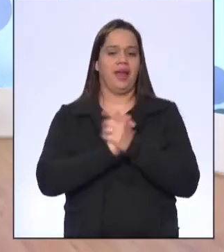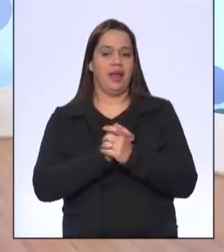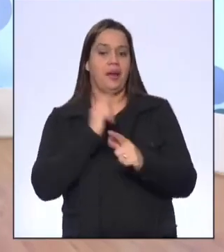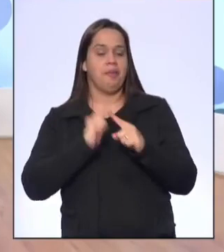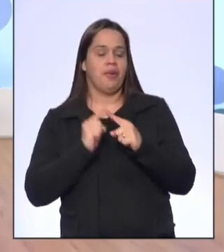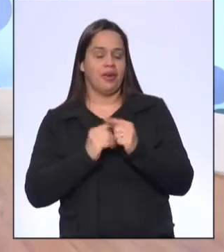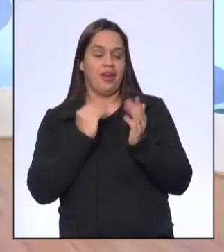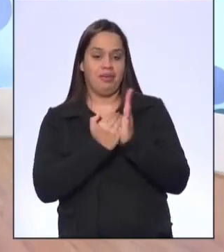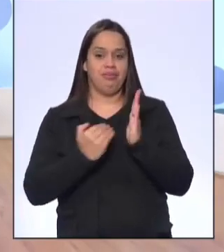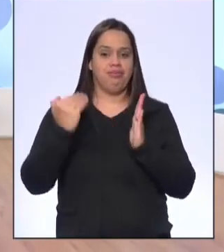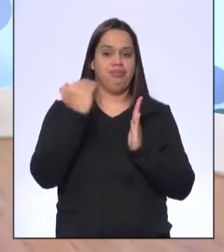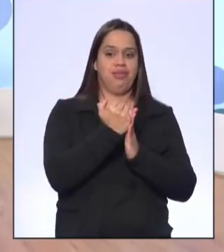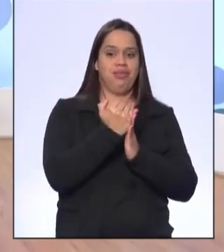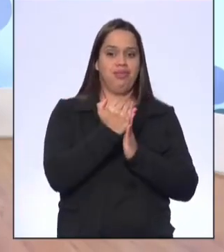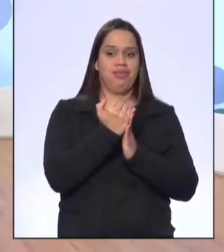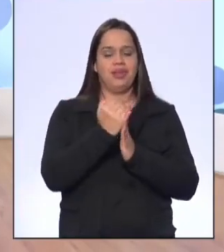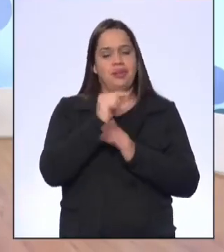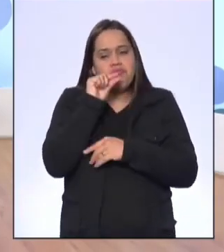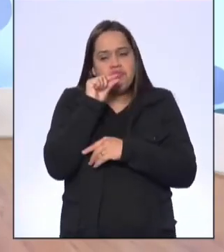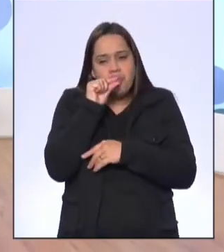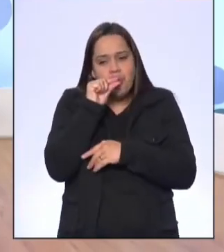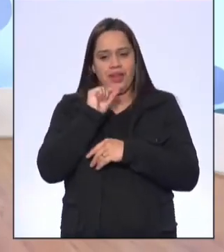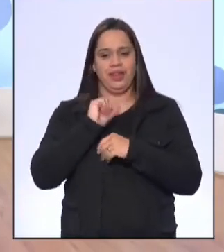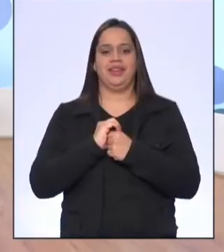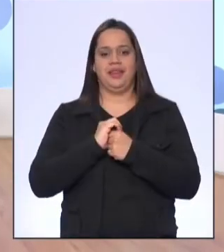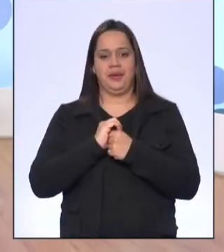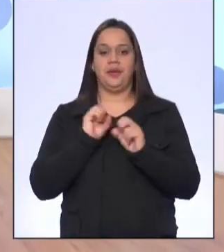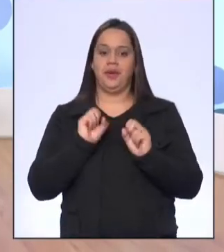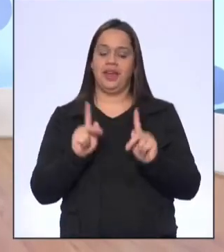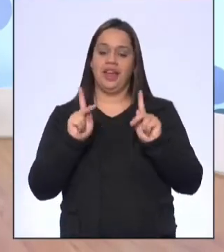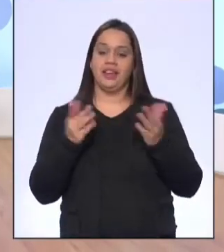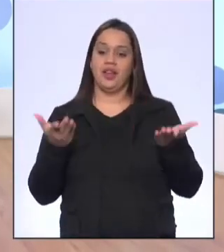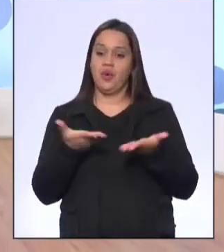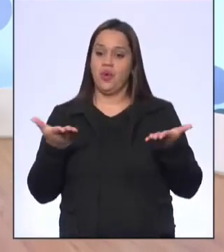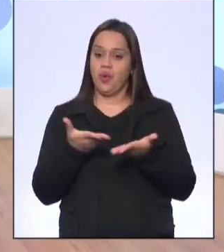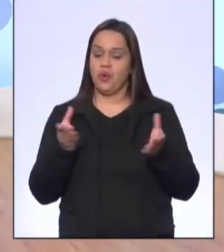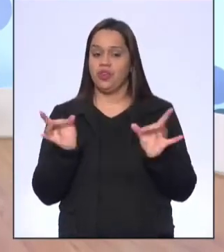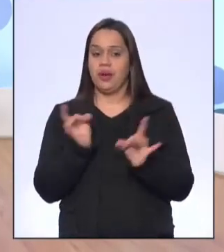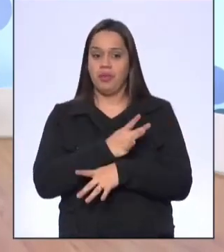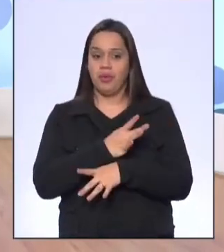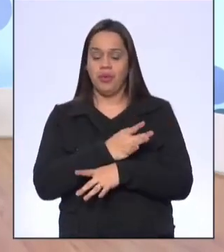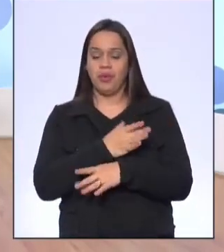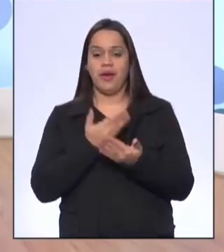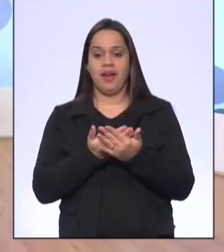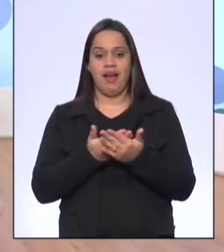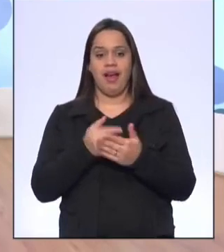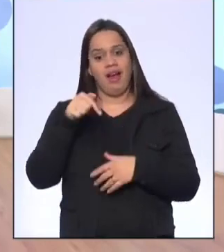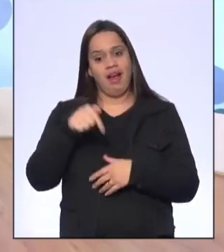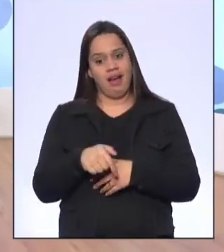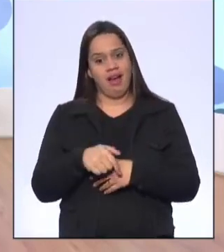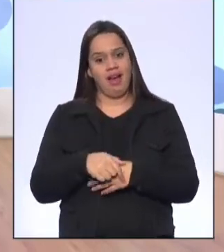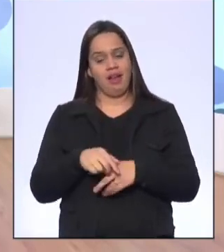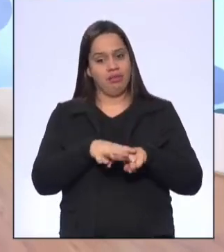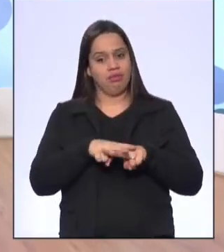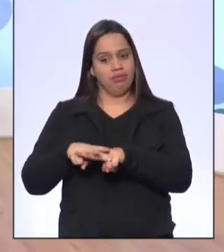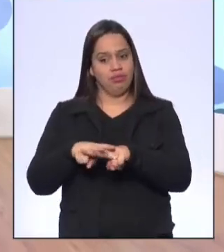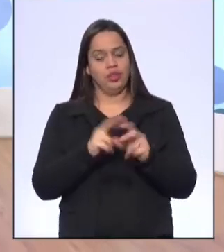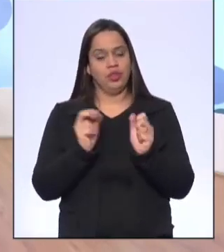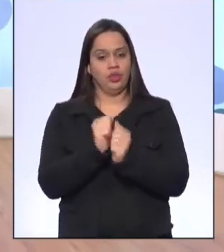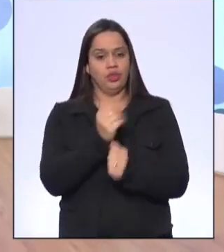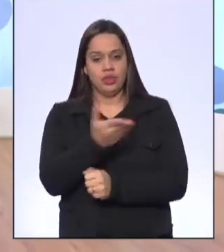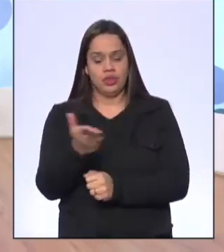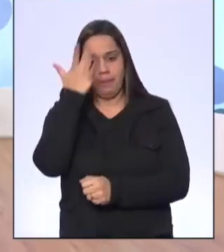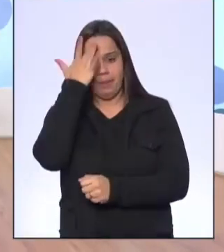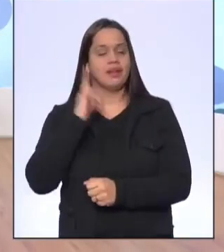seja o aumento seja bem pouco. Beleza. Então, por hoje é isso, né? Nós encerramos essa parte aqui de revisão com vocês. Amanhã